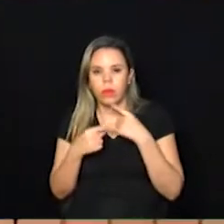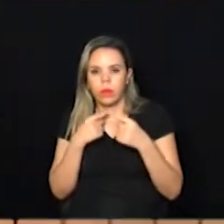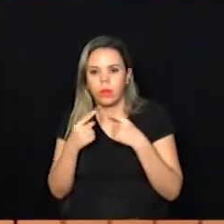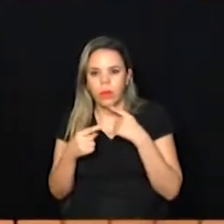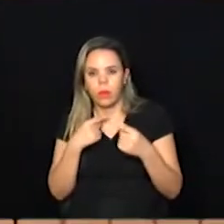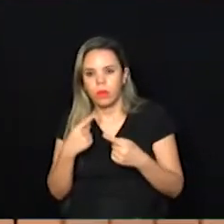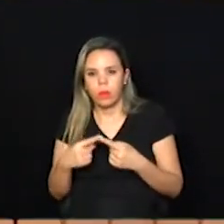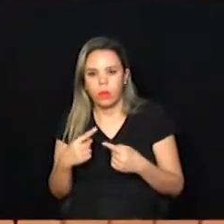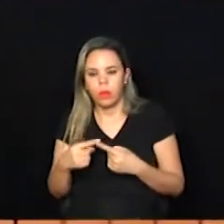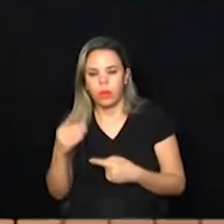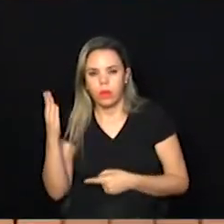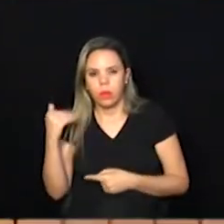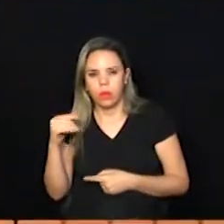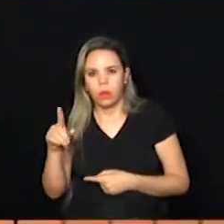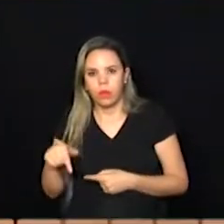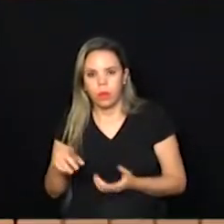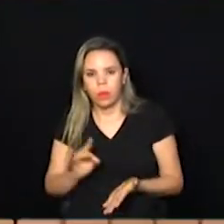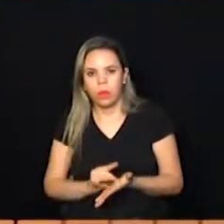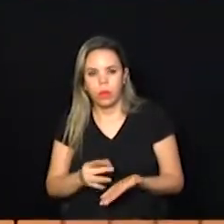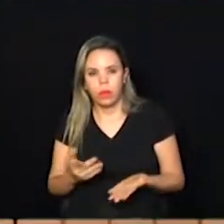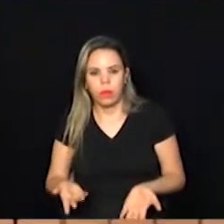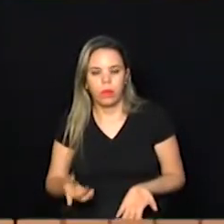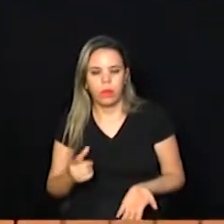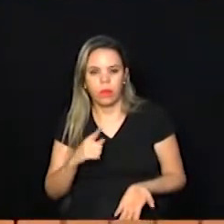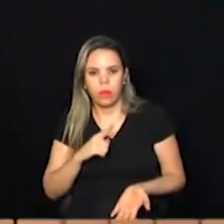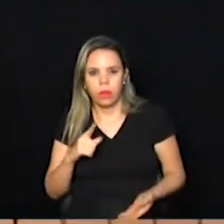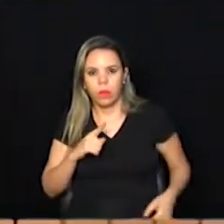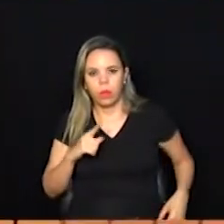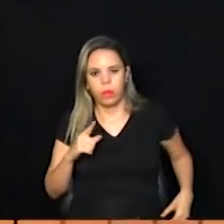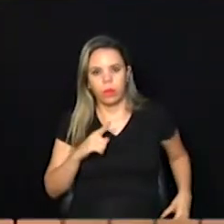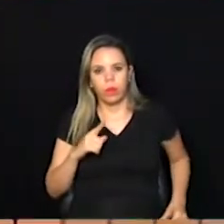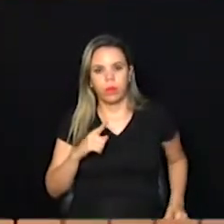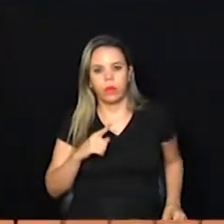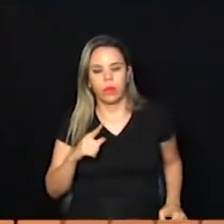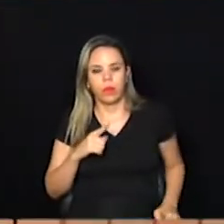porque isso a gente sabe que é efetivo, que tem